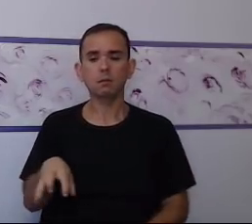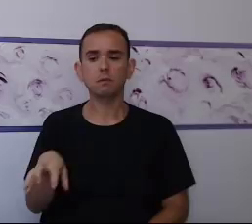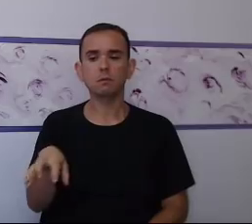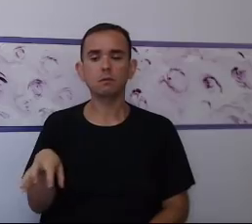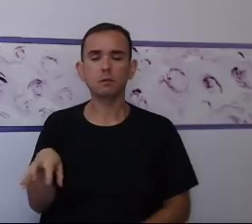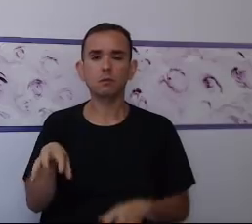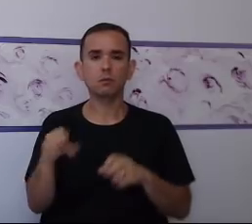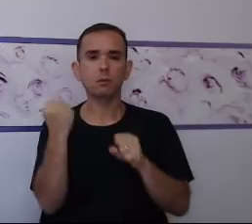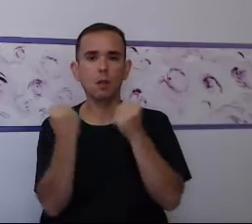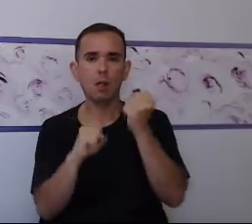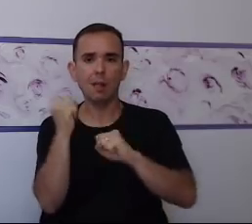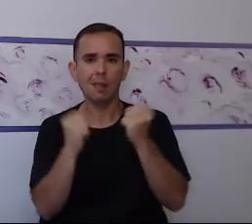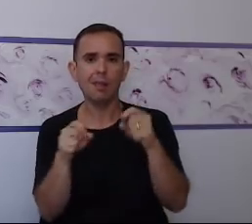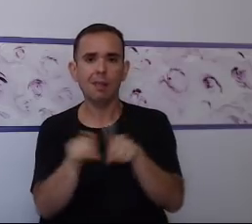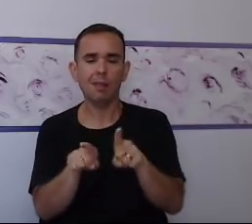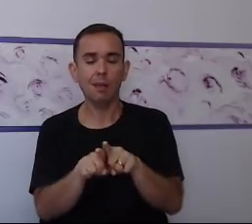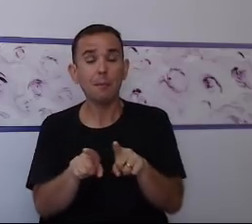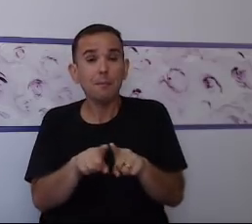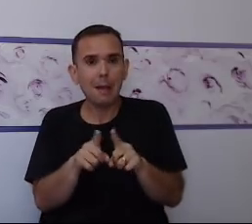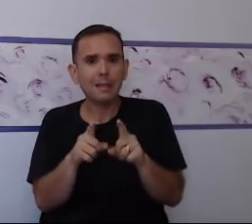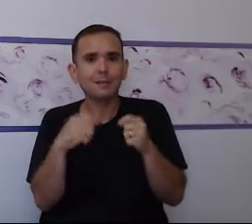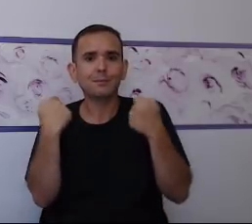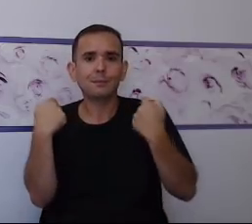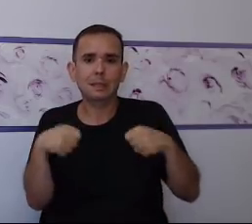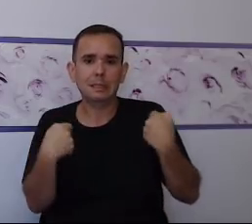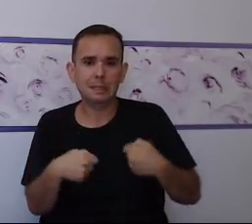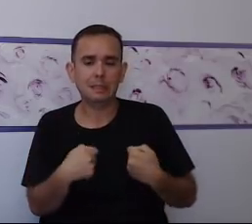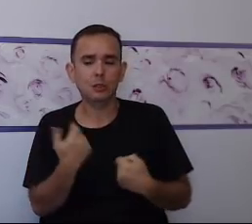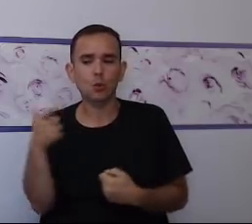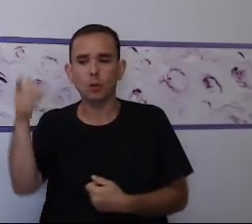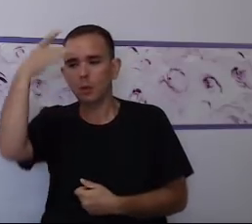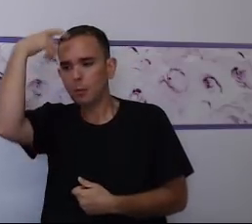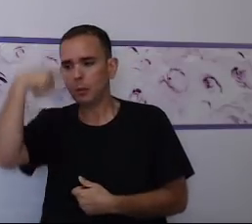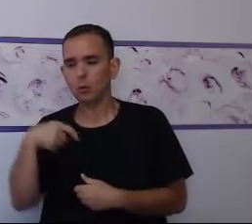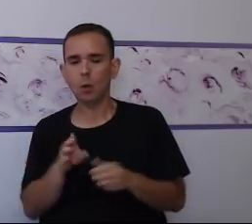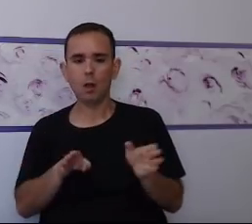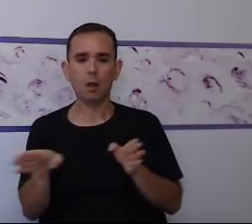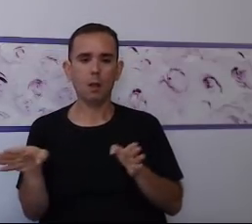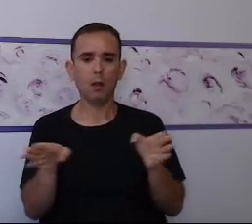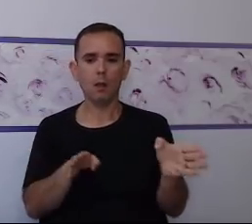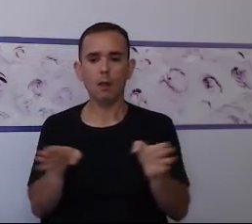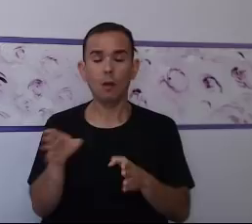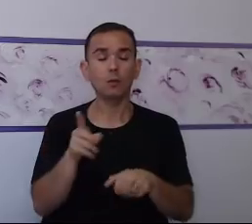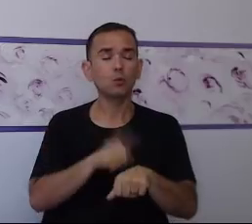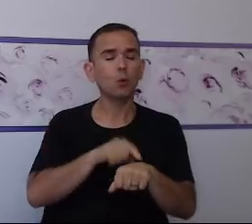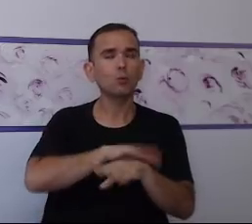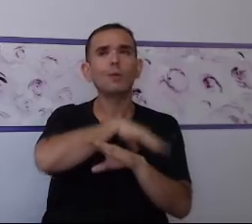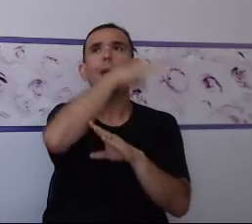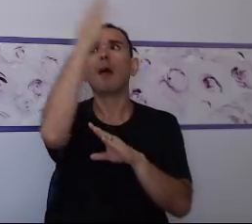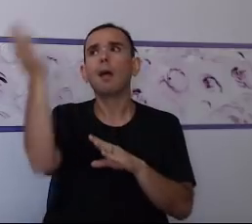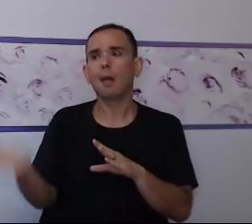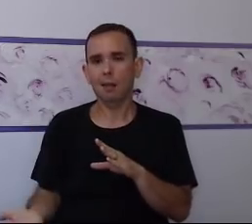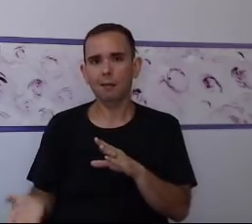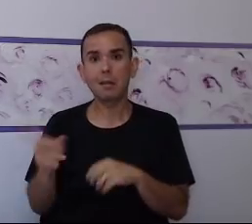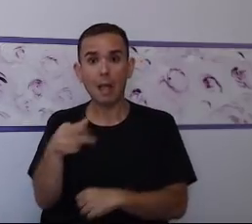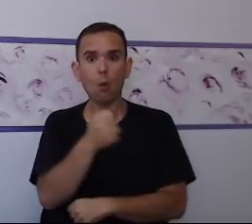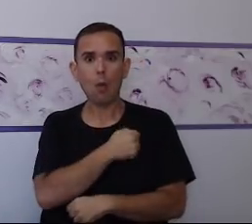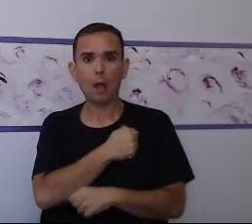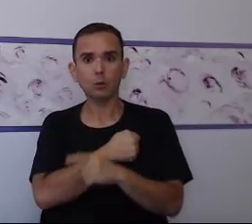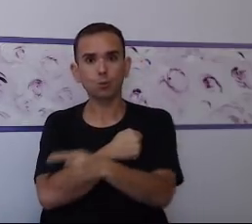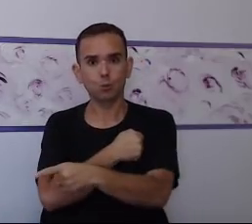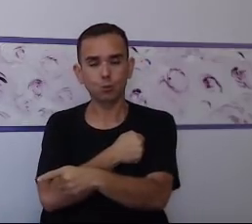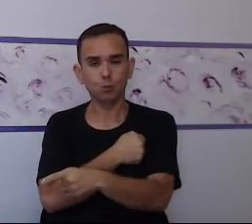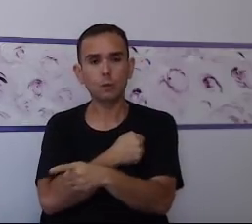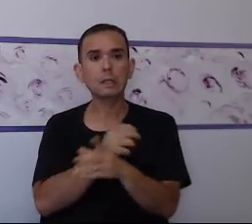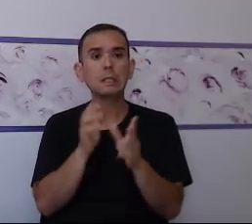com adaptações, mas geralmente ele precisa de alguém mediando o tempo todo. Então, já é um aluno